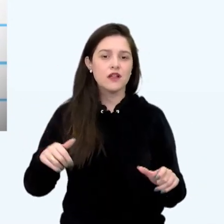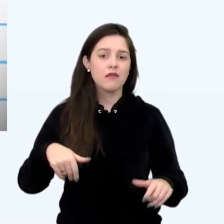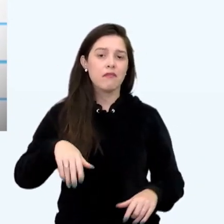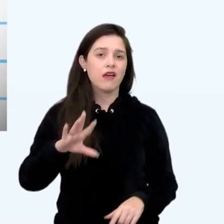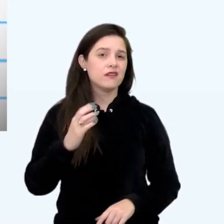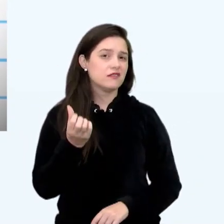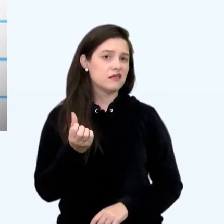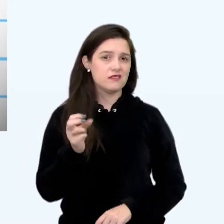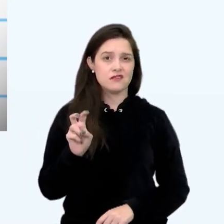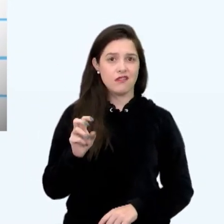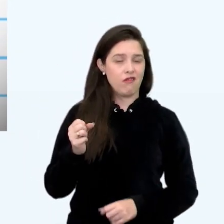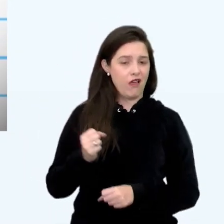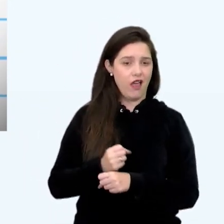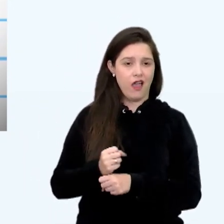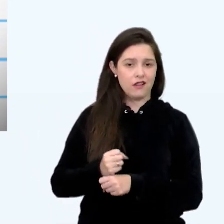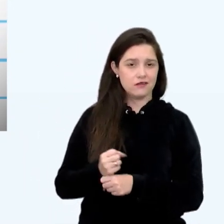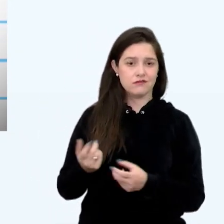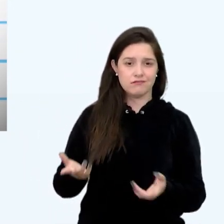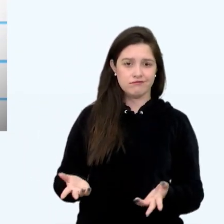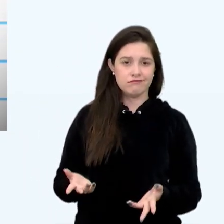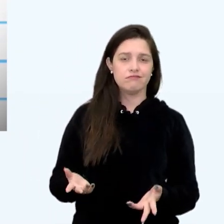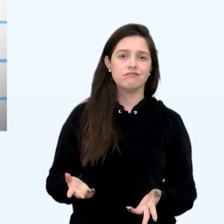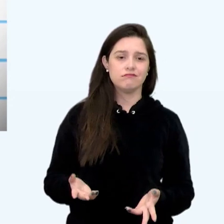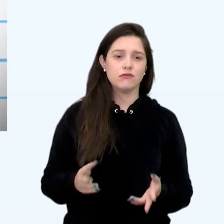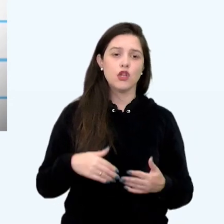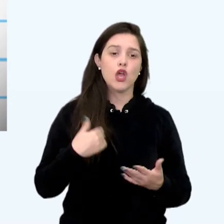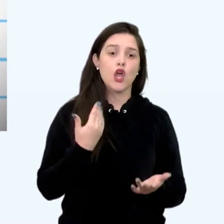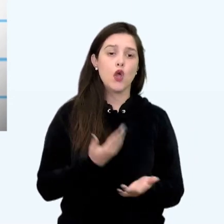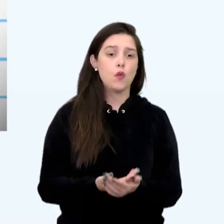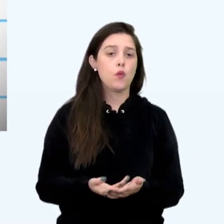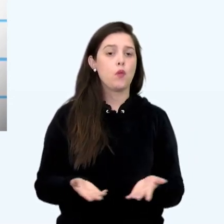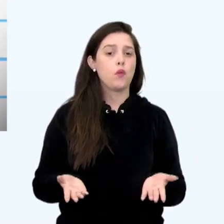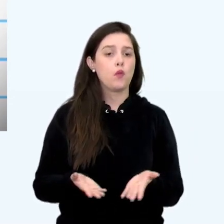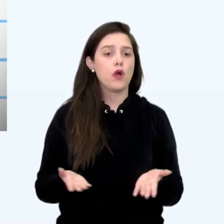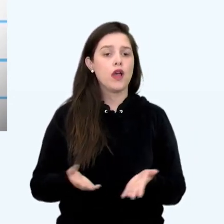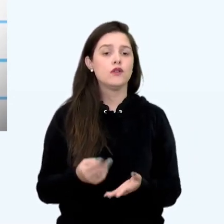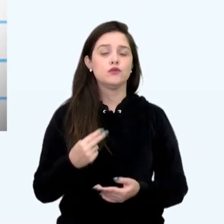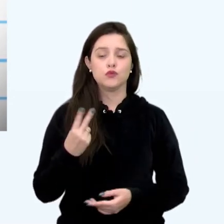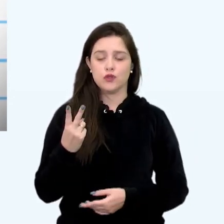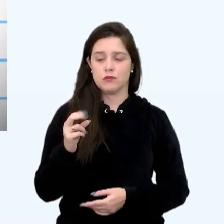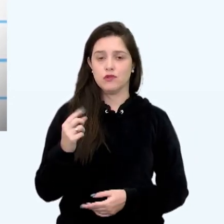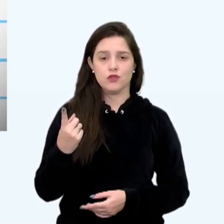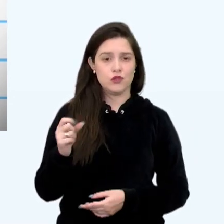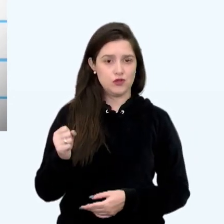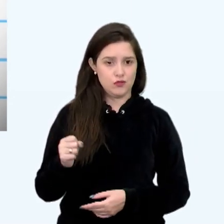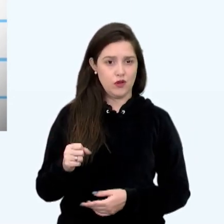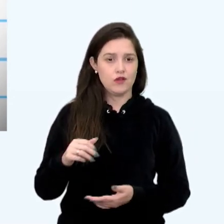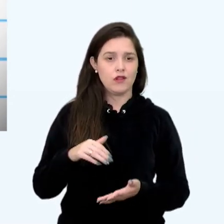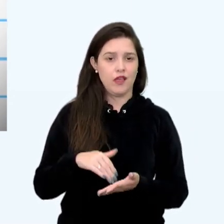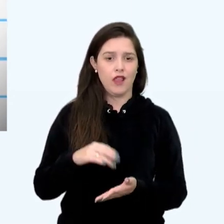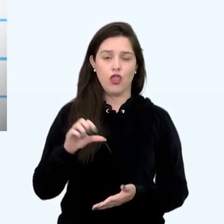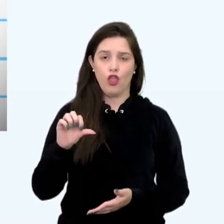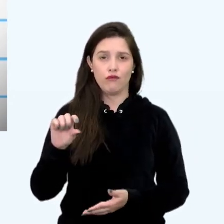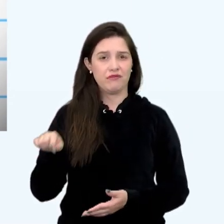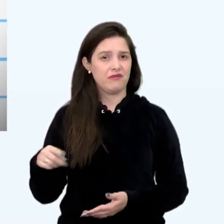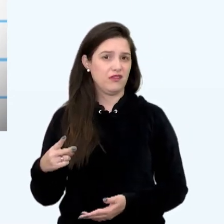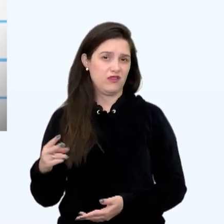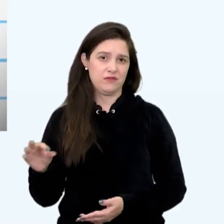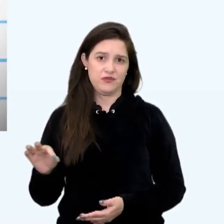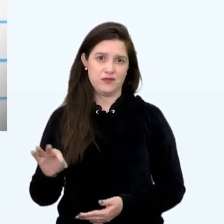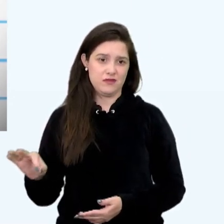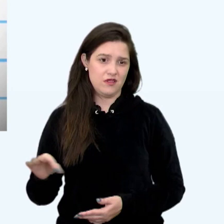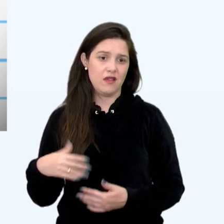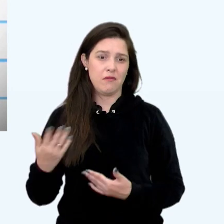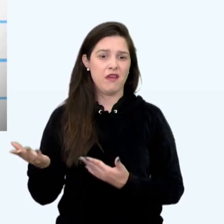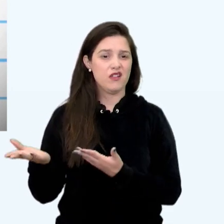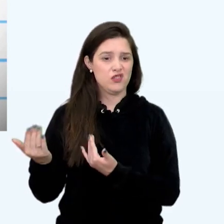a 25,5%, enquanto em 2018 essa proporção era de 9,2%. Já os mais